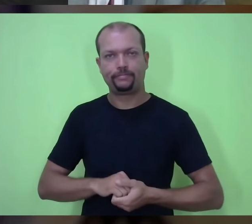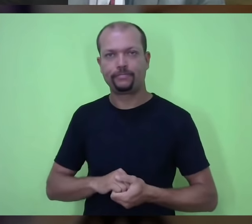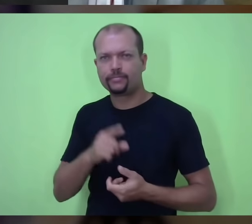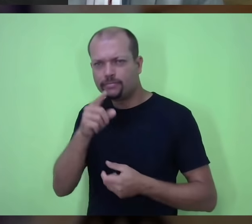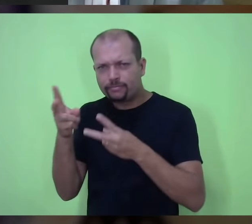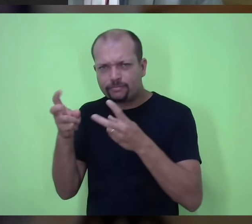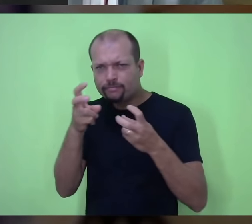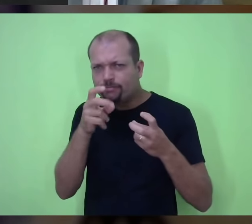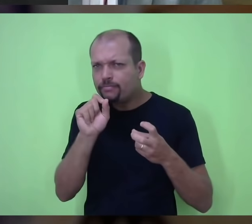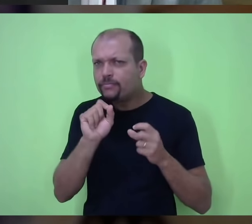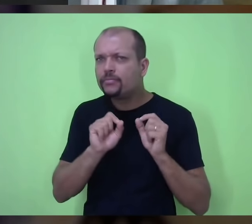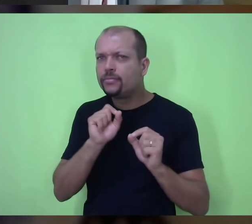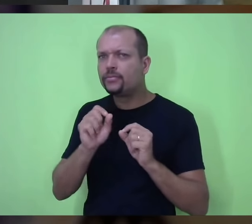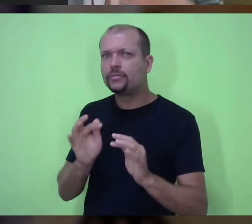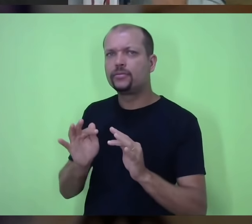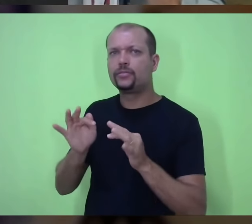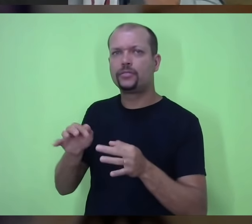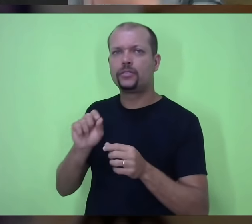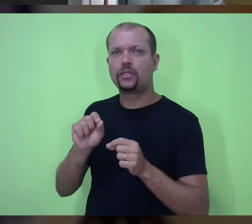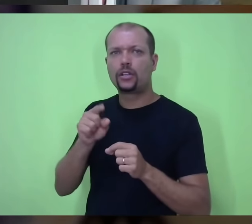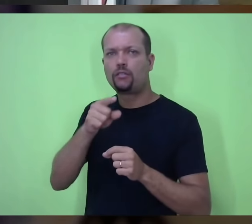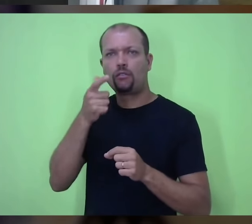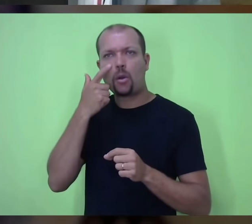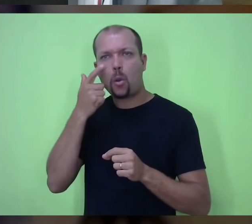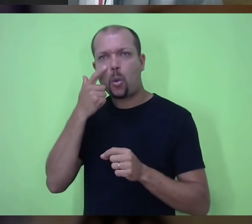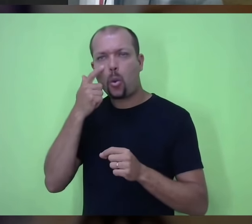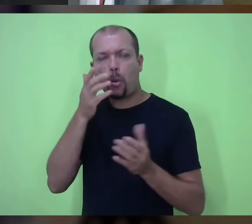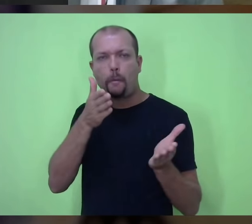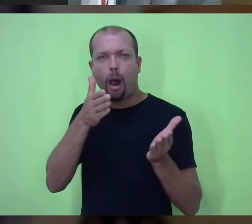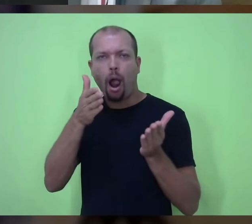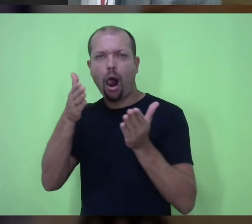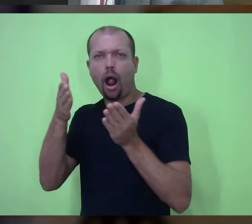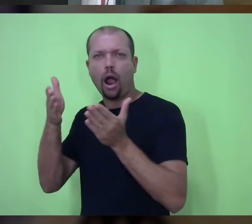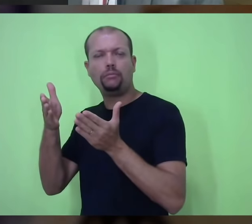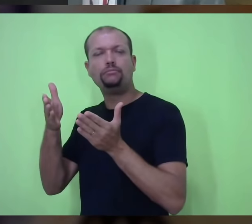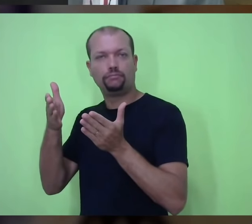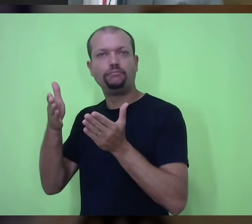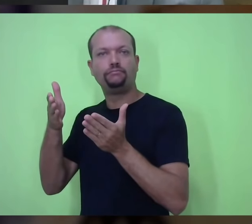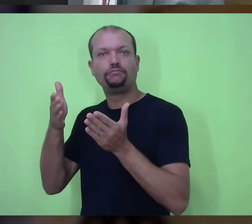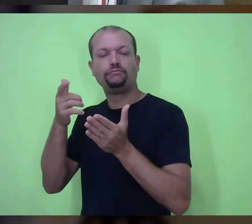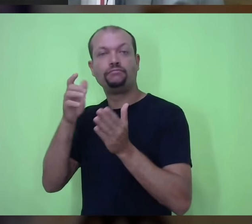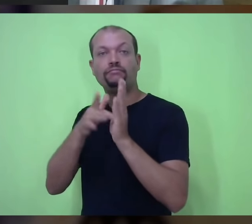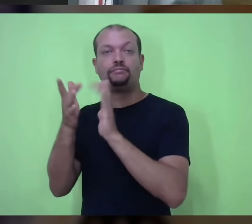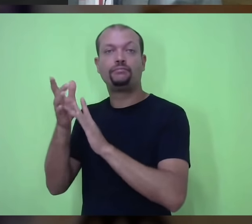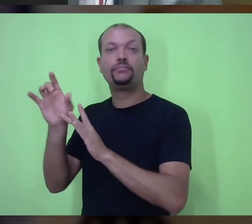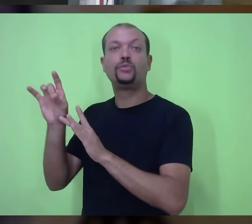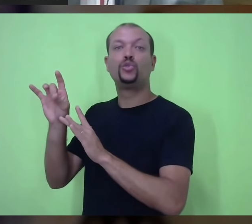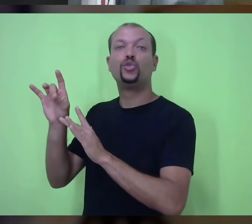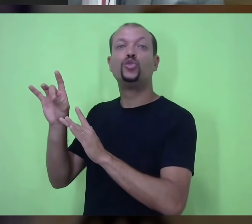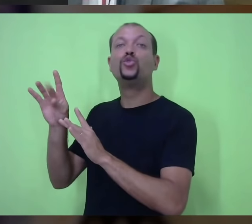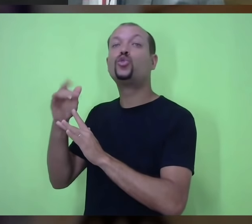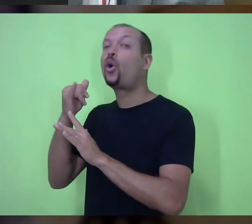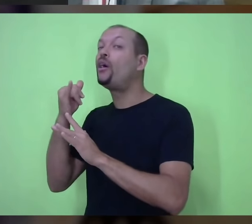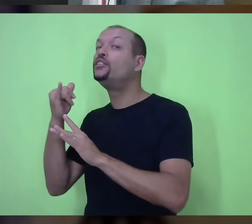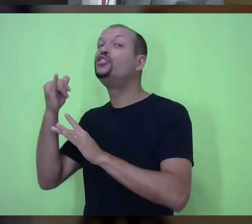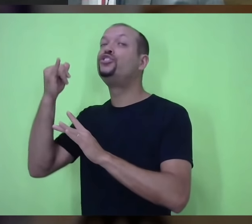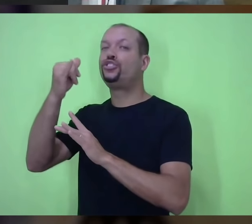Você percebe, e nós finalizamos aqui, você que nos acompanha, Cristo, ele não só